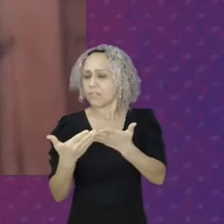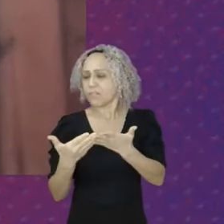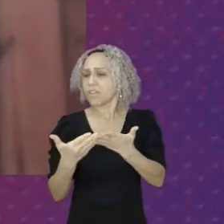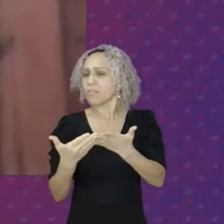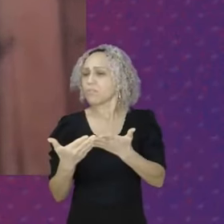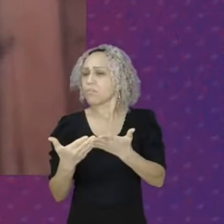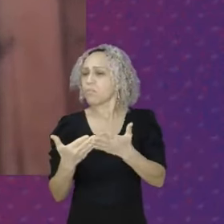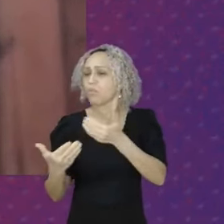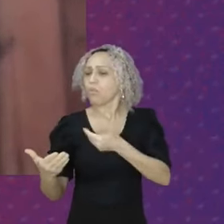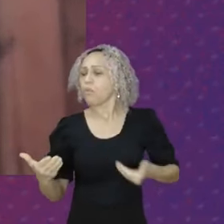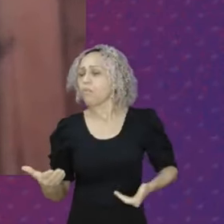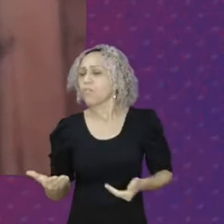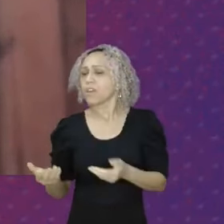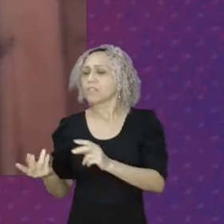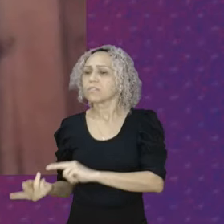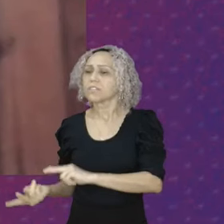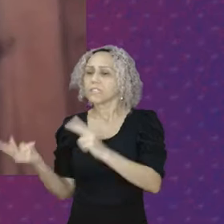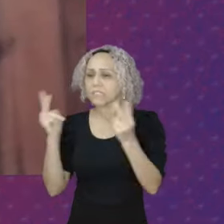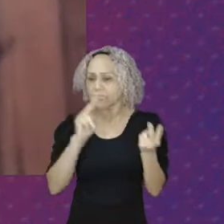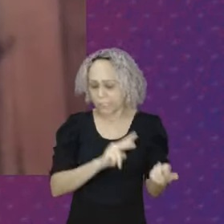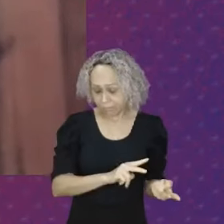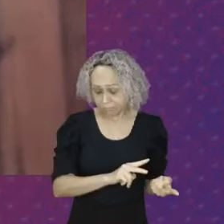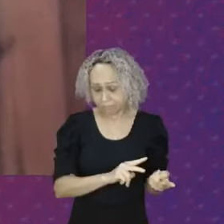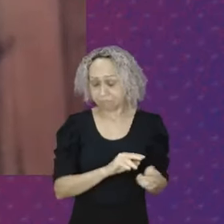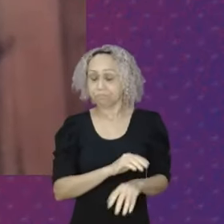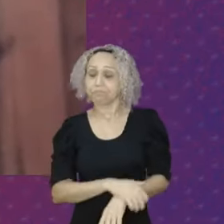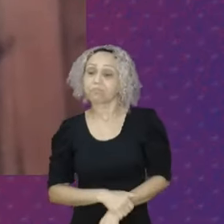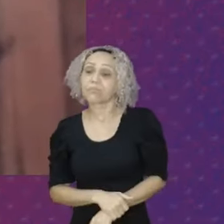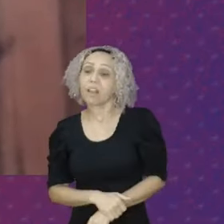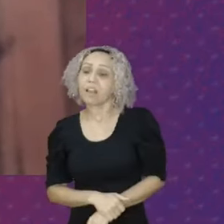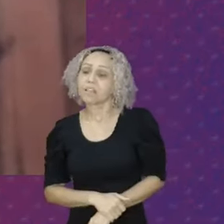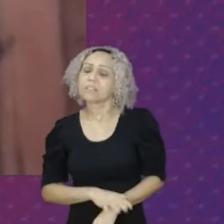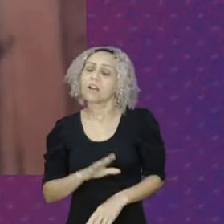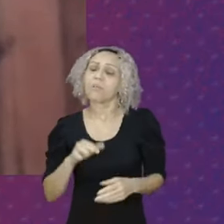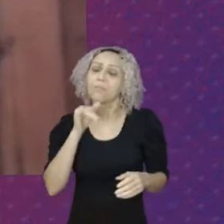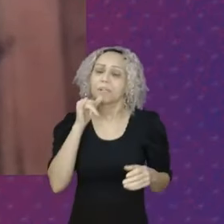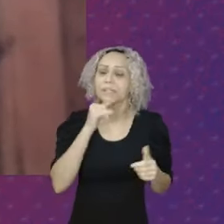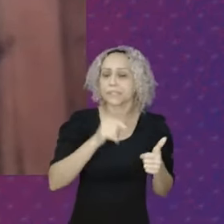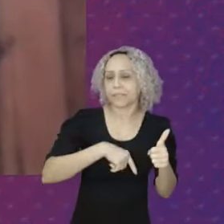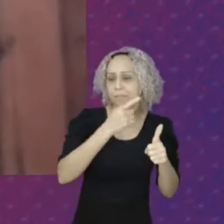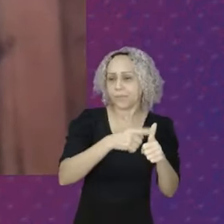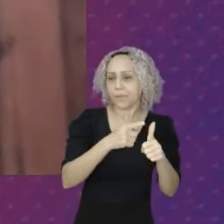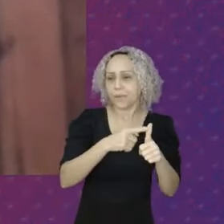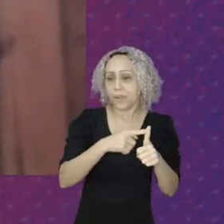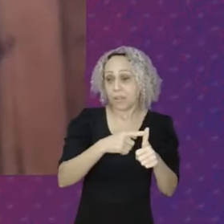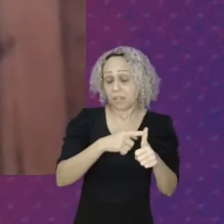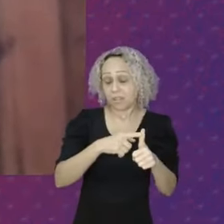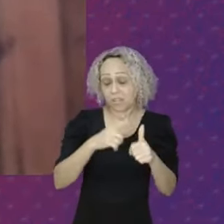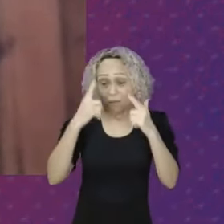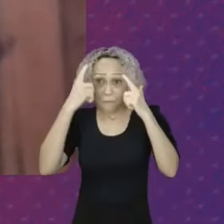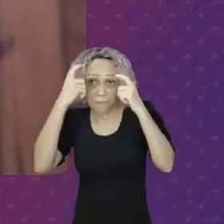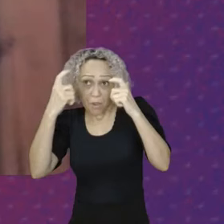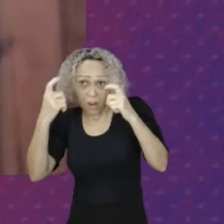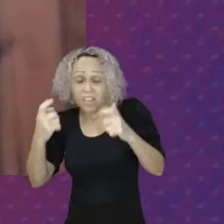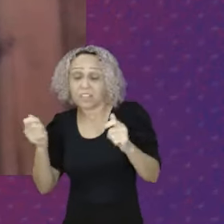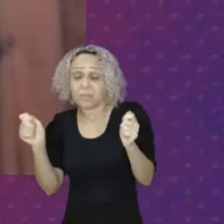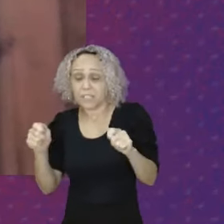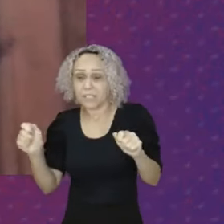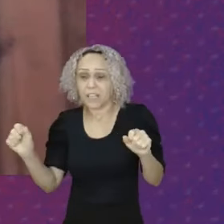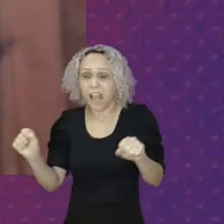são para garantir os direitos né que eu e e e romper as o ciclo de violência que nós sofremos como eu falei anteriormente